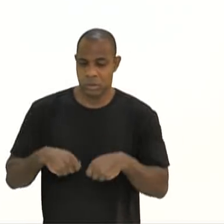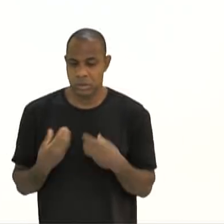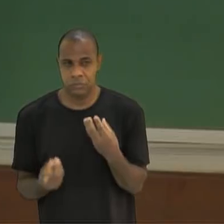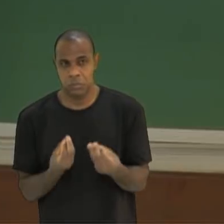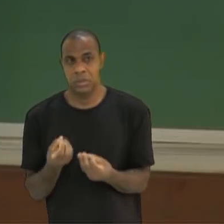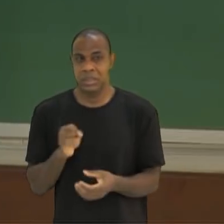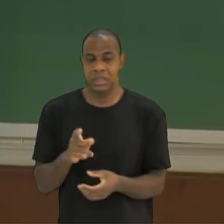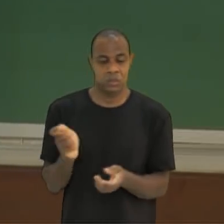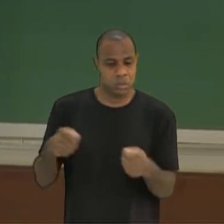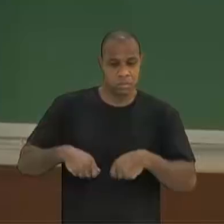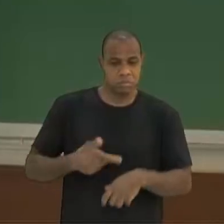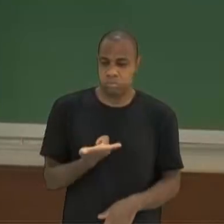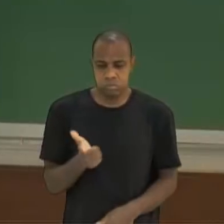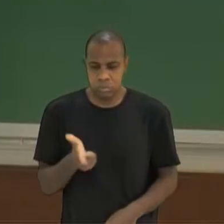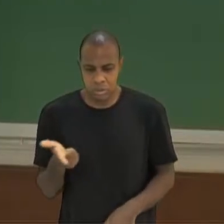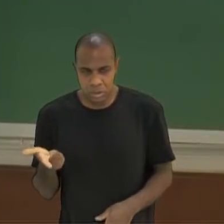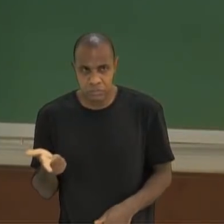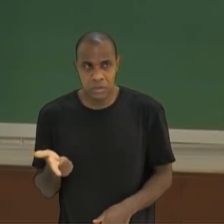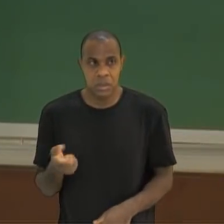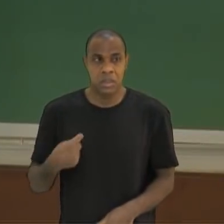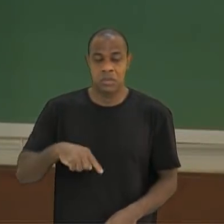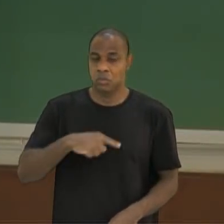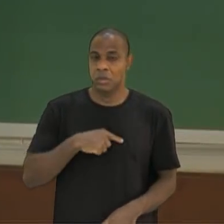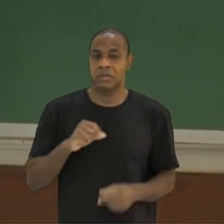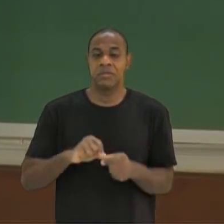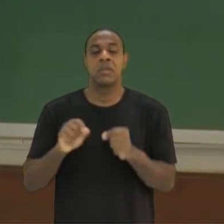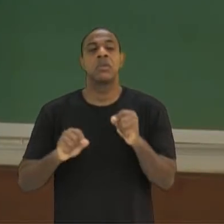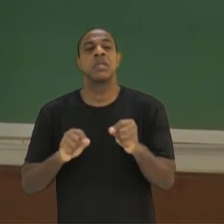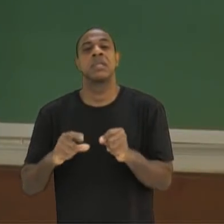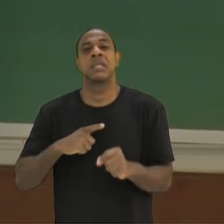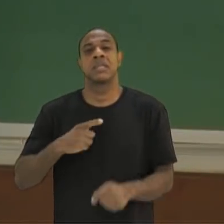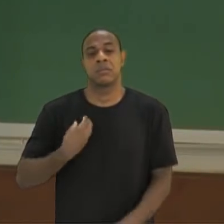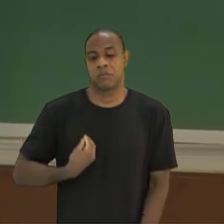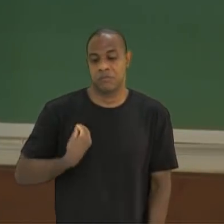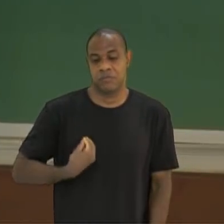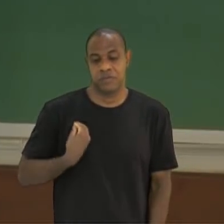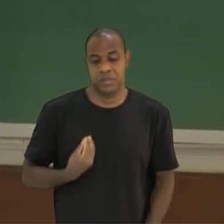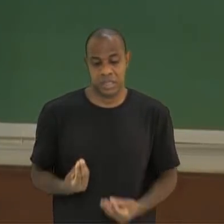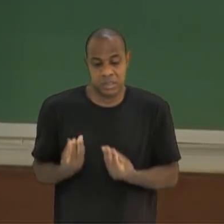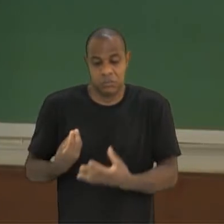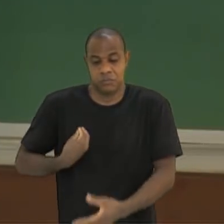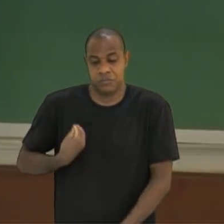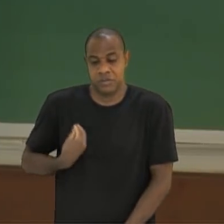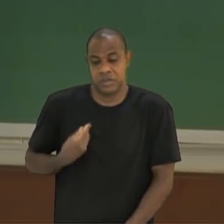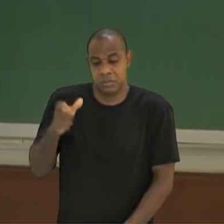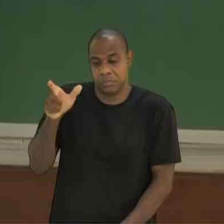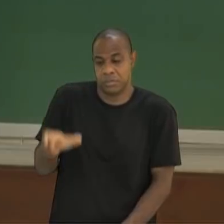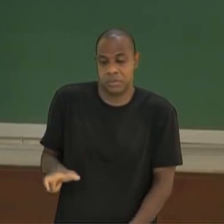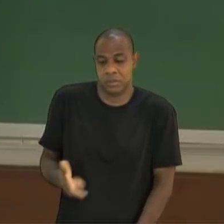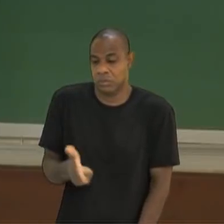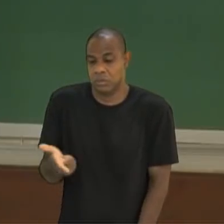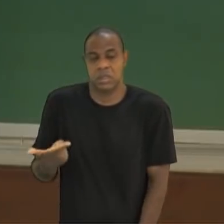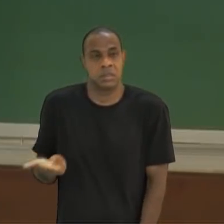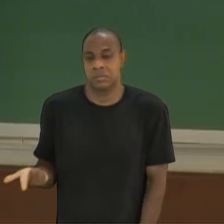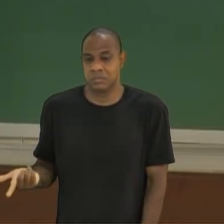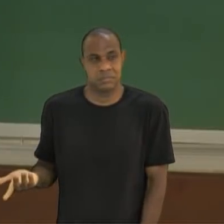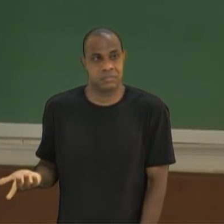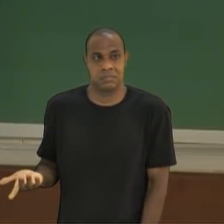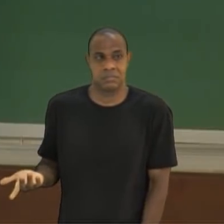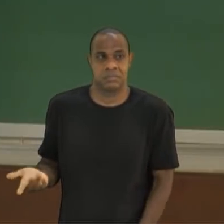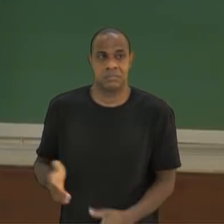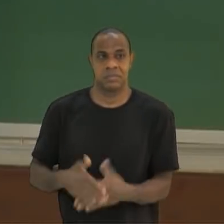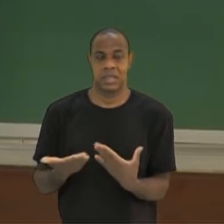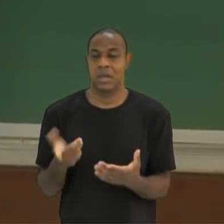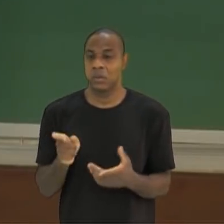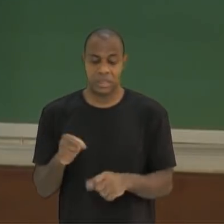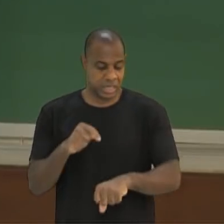não é possível, então o que a gente está fazendo? A gente está atribuindo vida a um ser, né, inanimado, no caso,